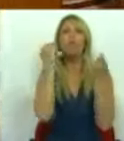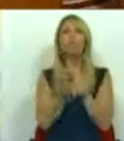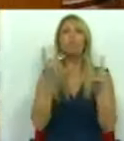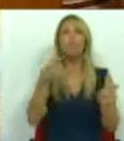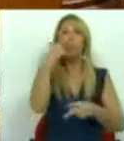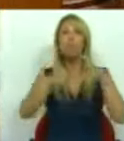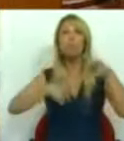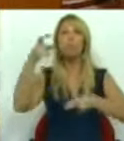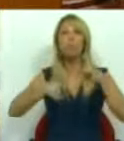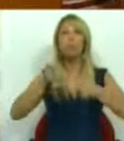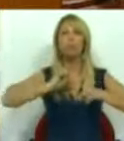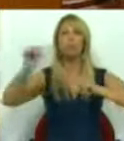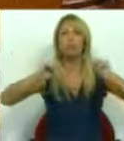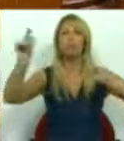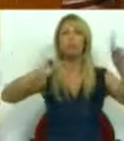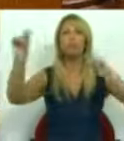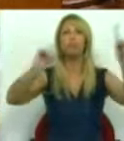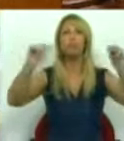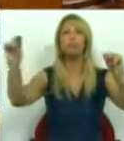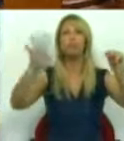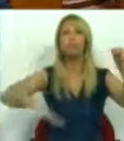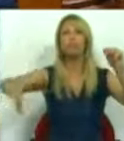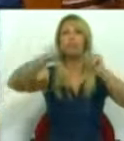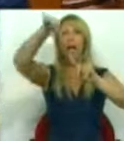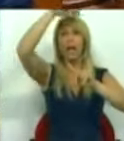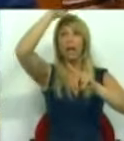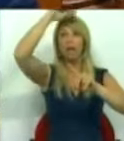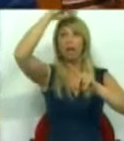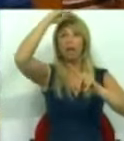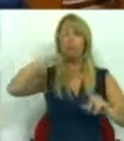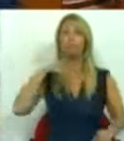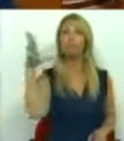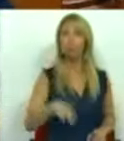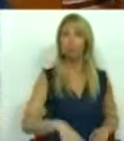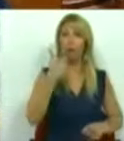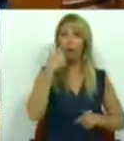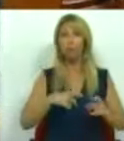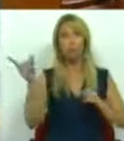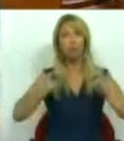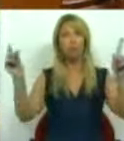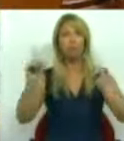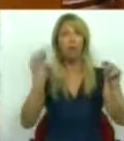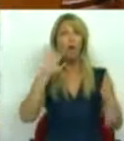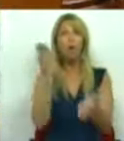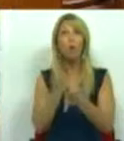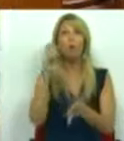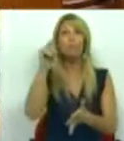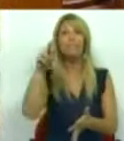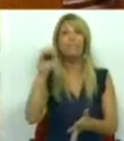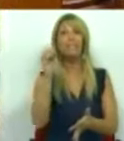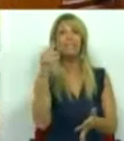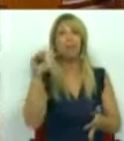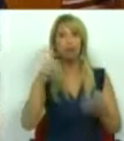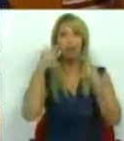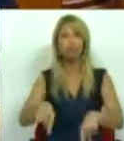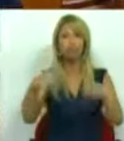a desintegração de vastos territórios, sobretudo do interior de Portugal, que os últimos censos deixaram bem a nu.